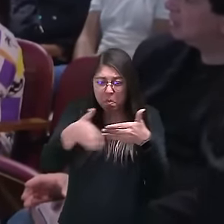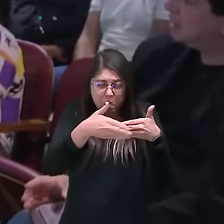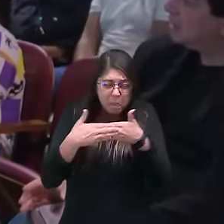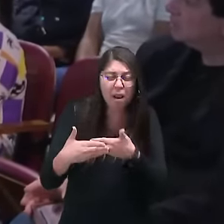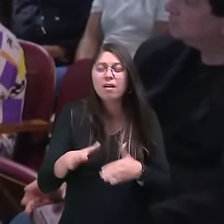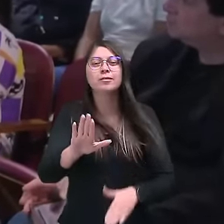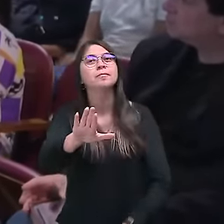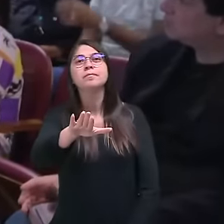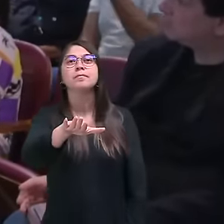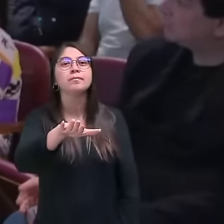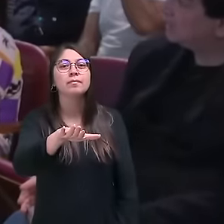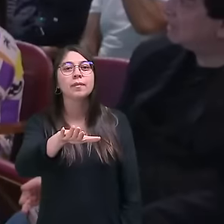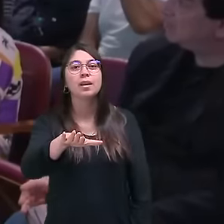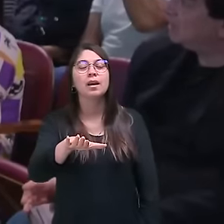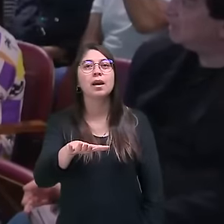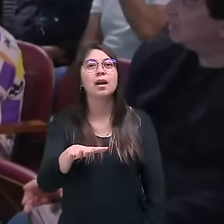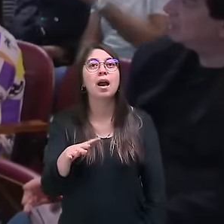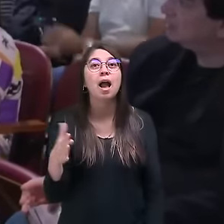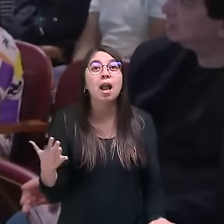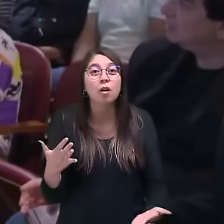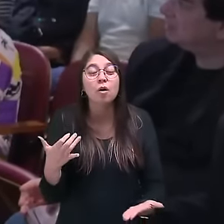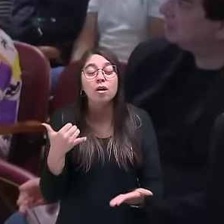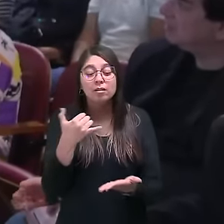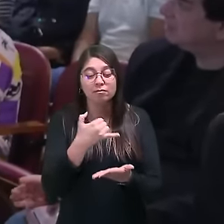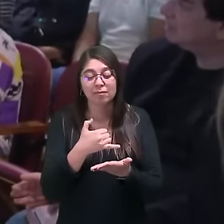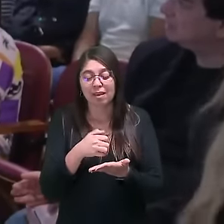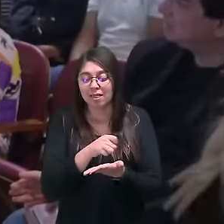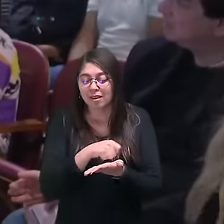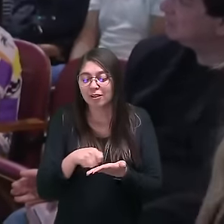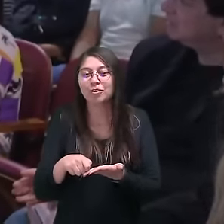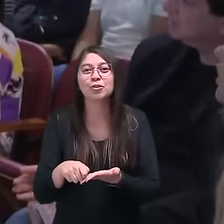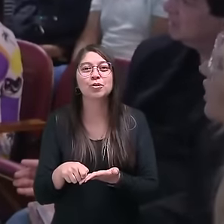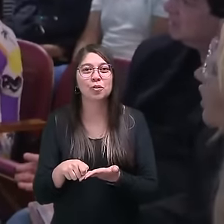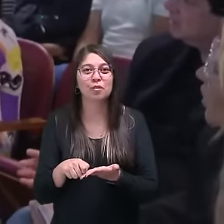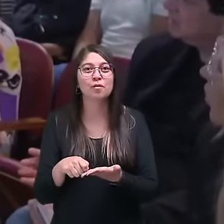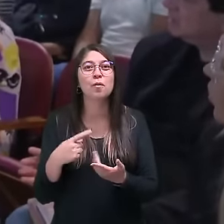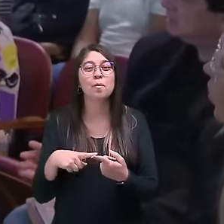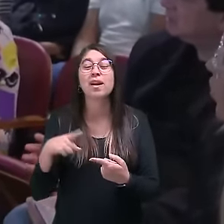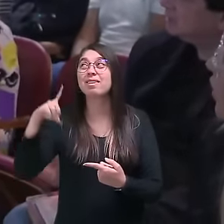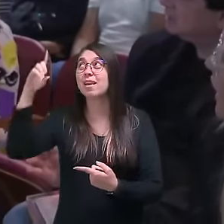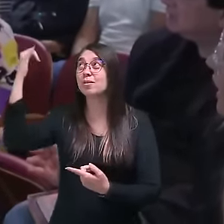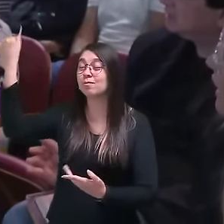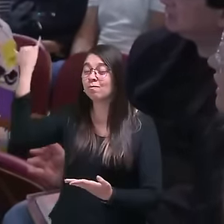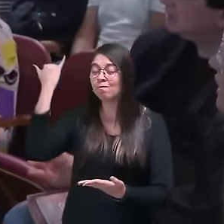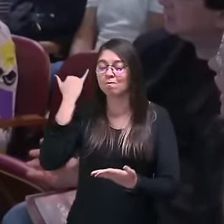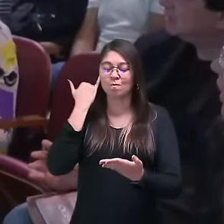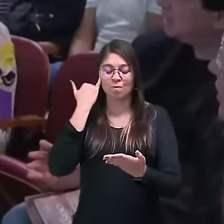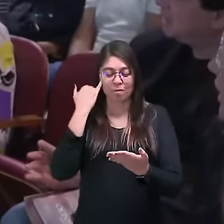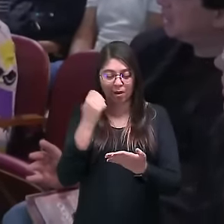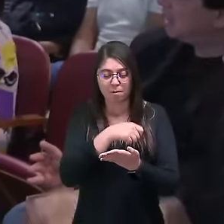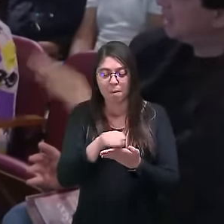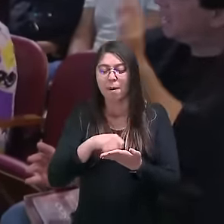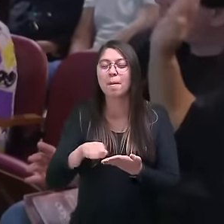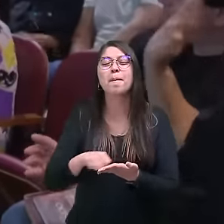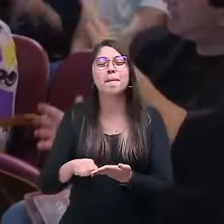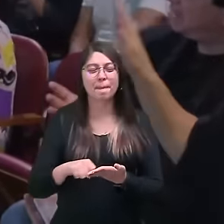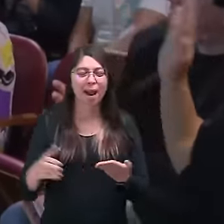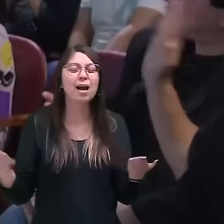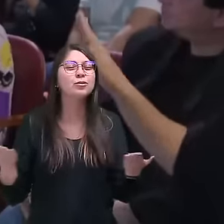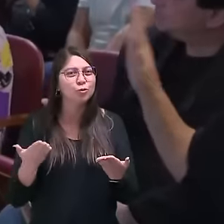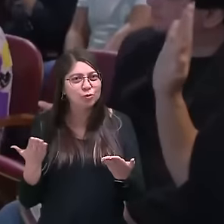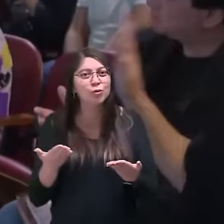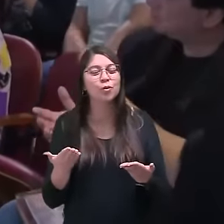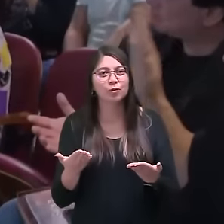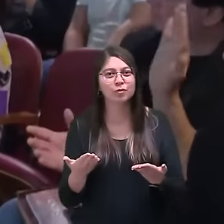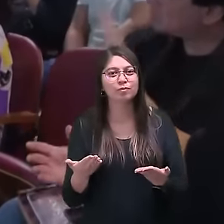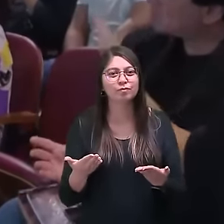amigo, pega a caneta novamente. Que Deus vai começar a revelar melodias celestiales. Pega a caneta novamente.